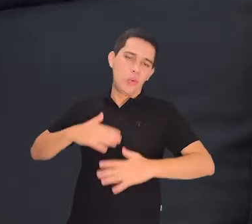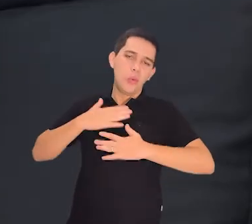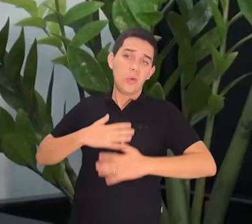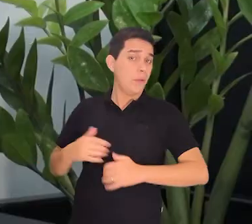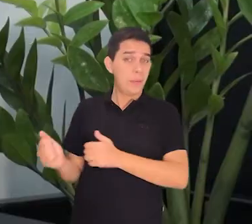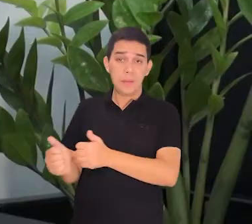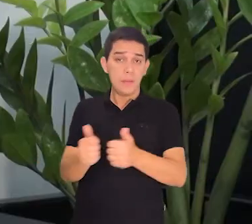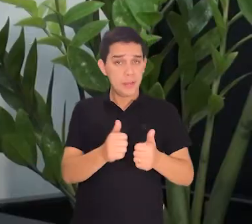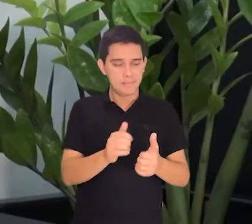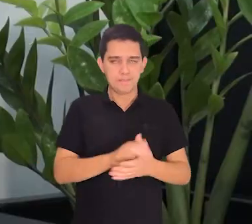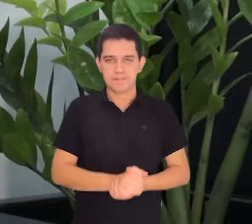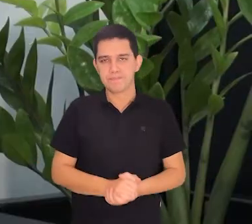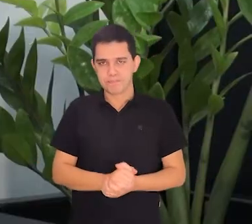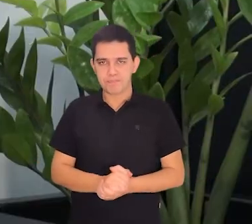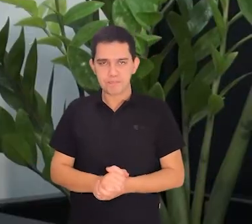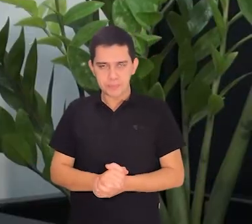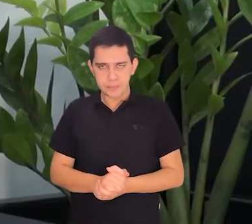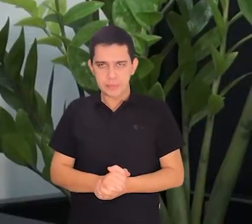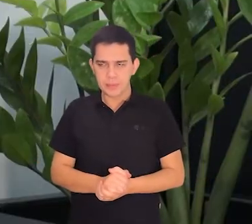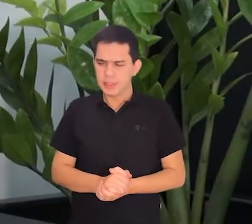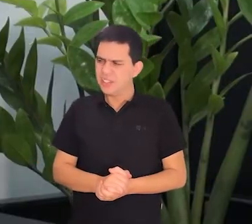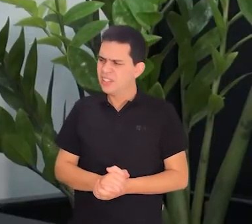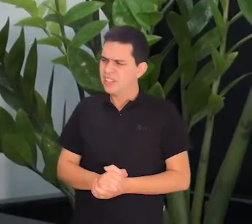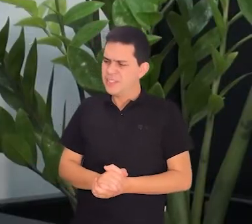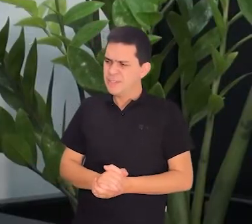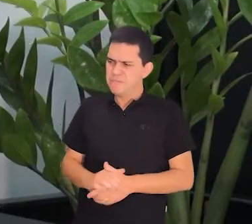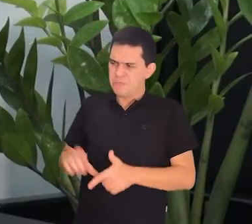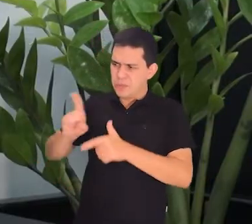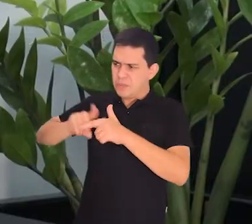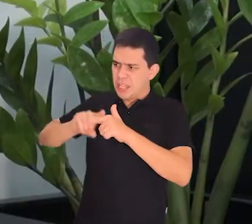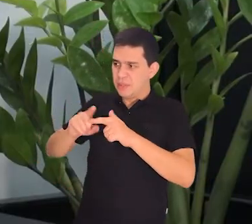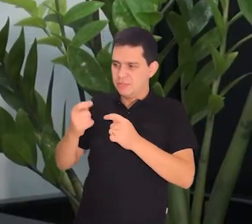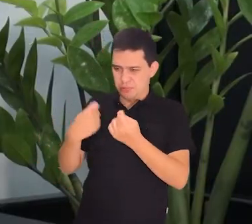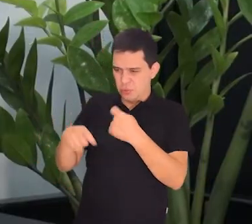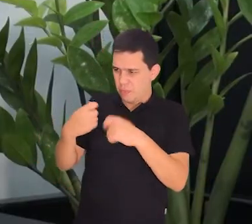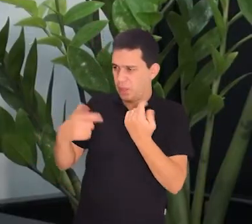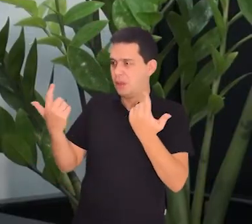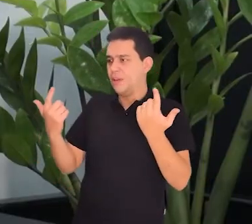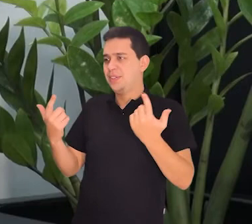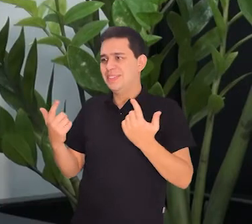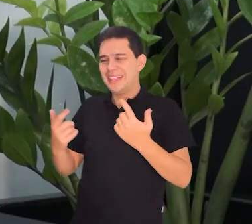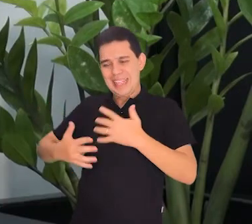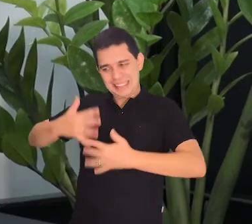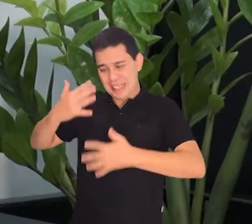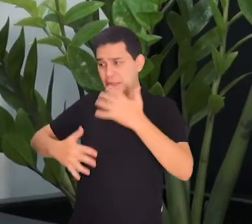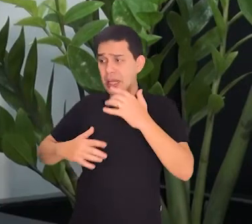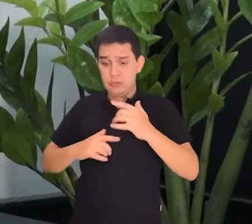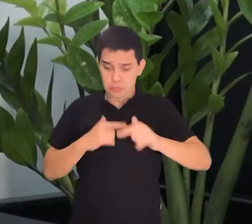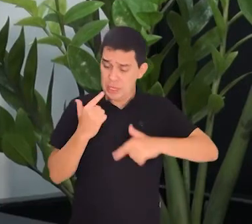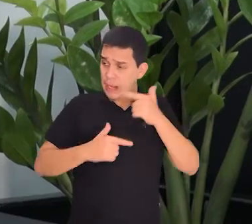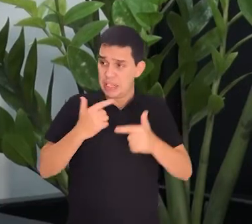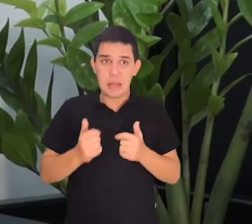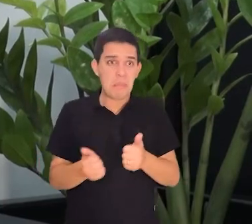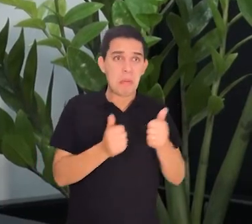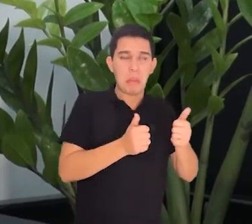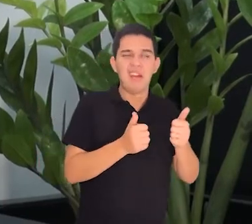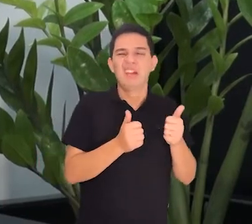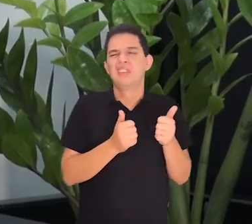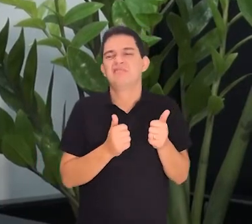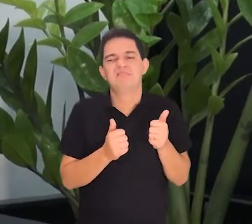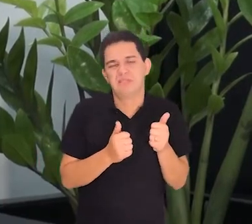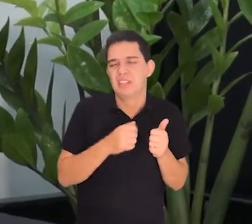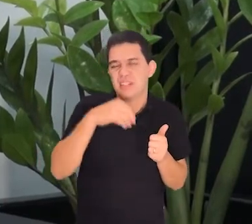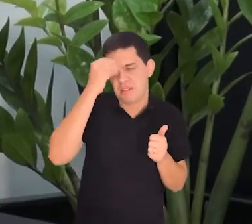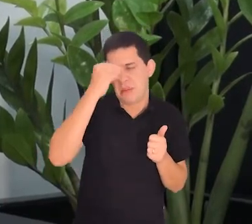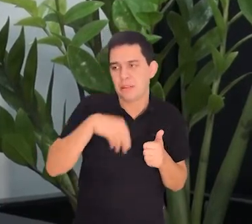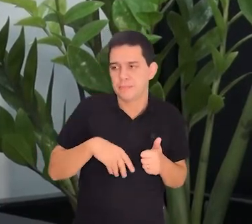mais racional. Problemas financeiros, segundo pesquisa, podem impactar, né, a produtividade do trabalhador. É importante hoje